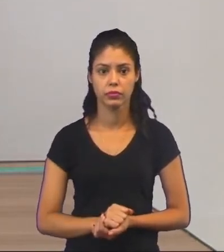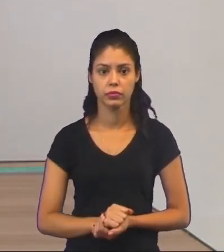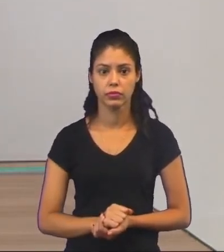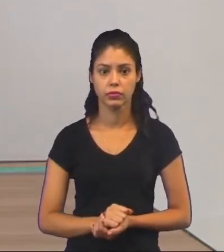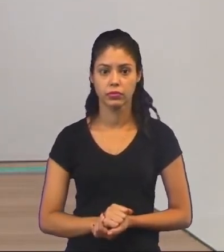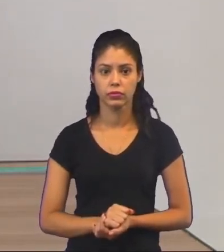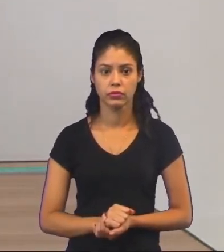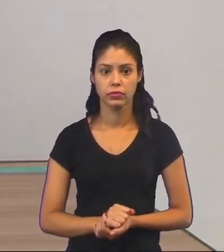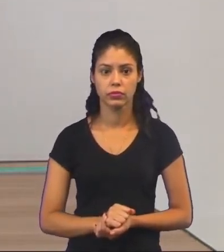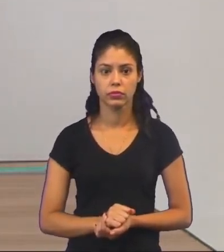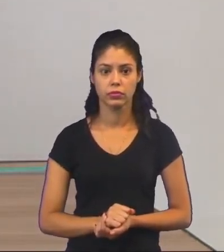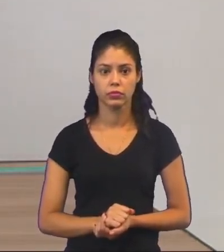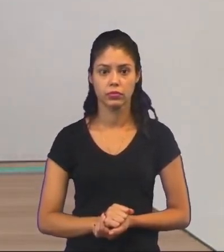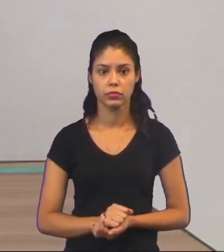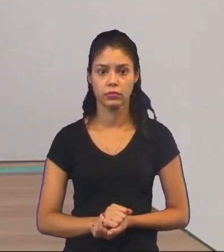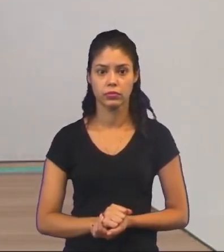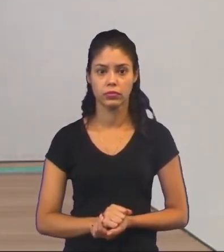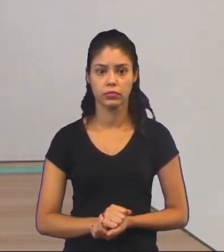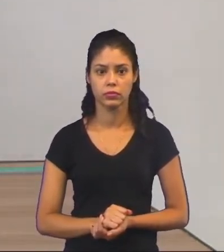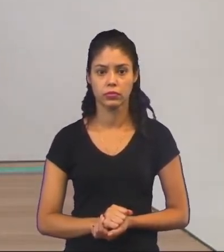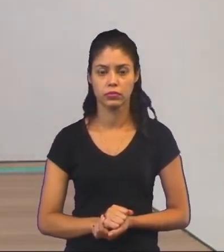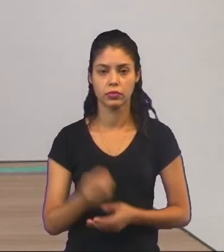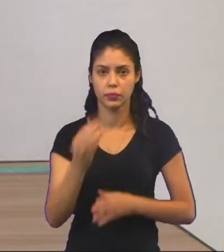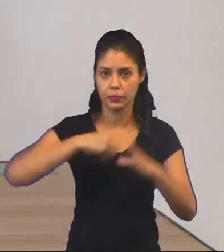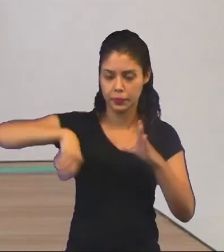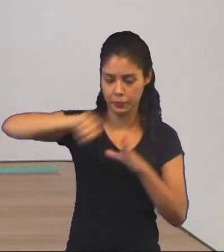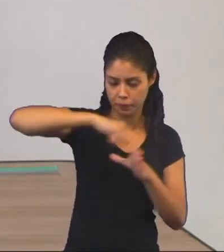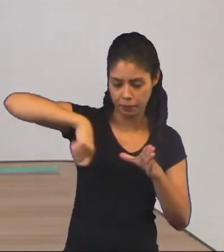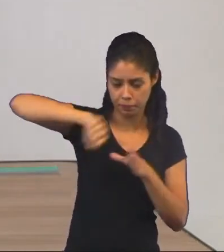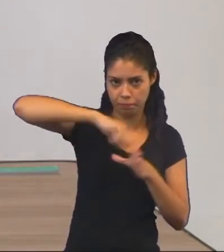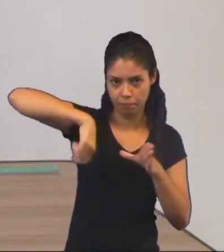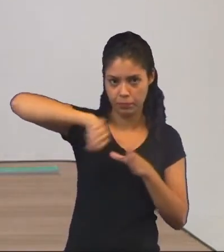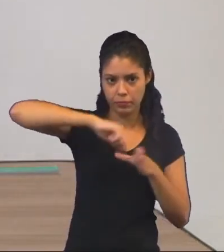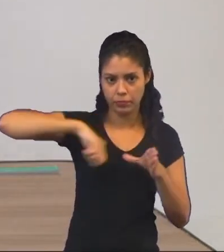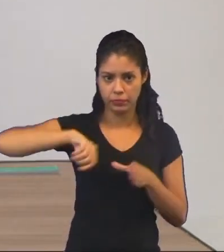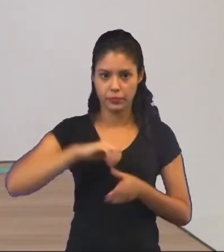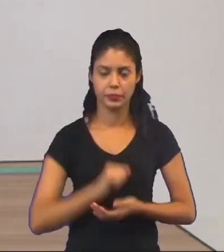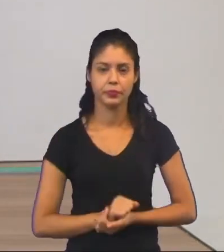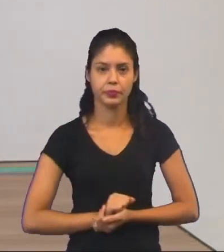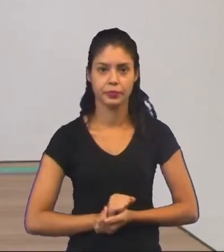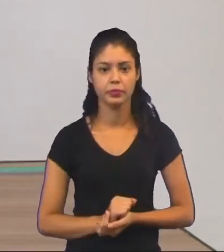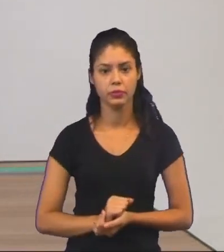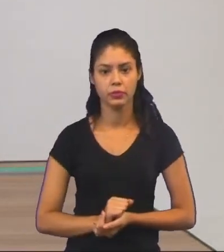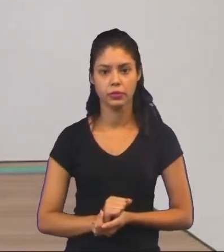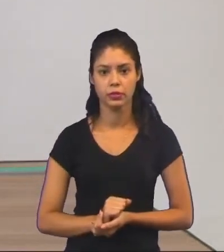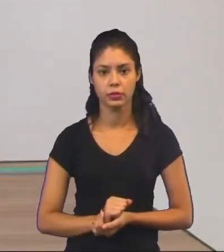primeiro misturar todos os ingredientes.